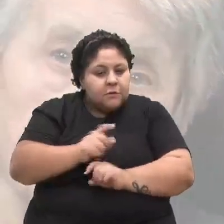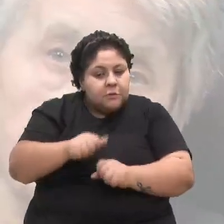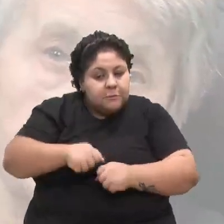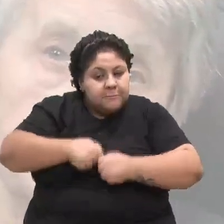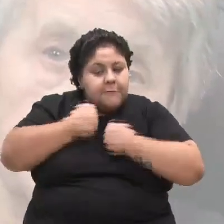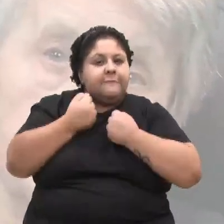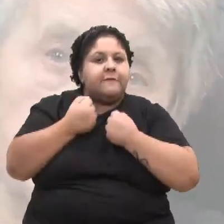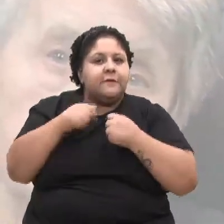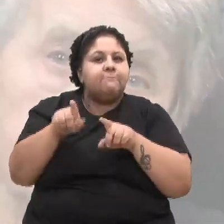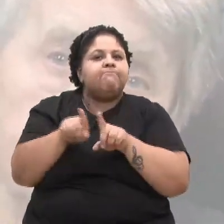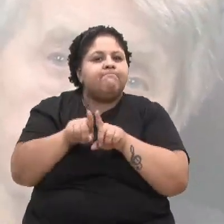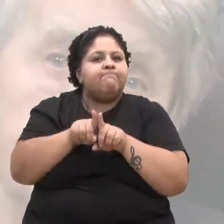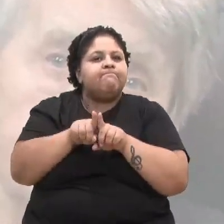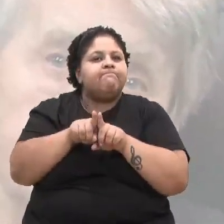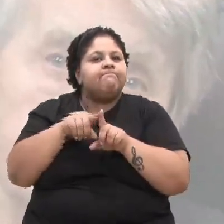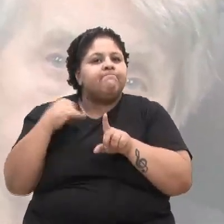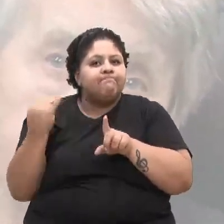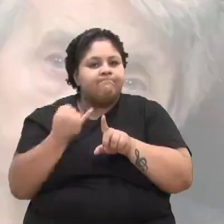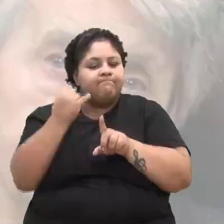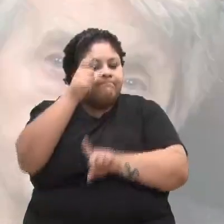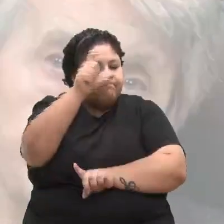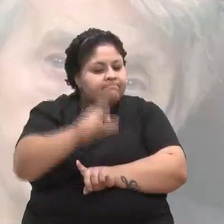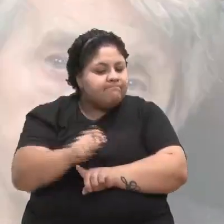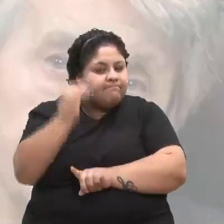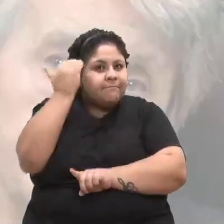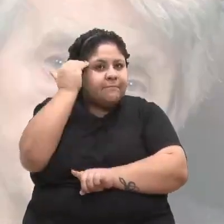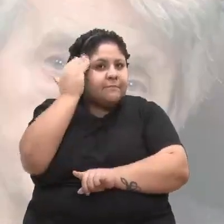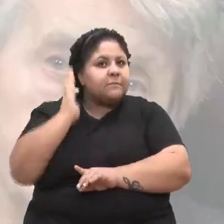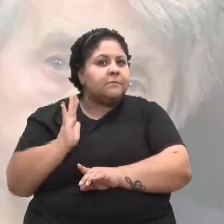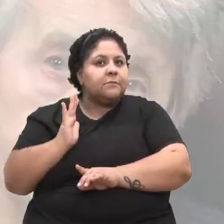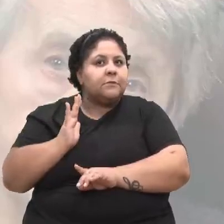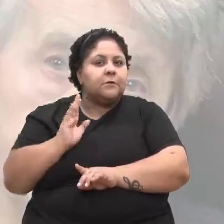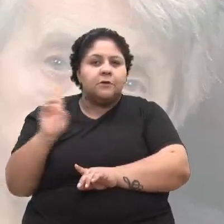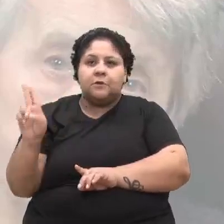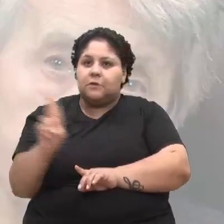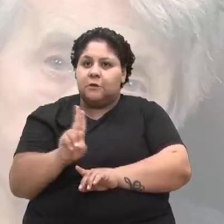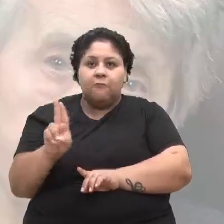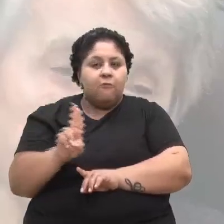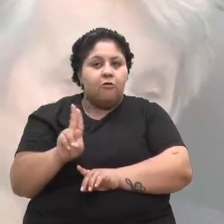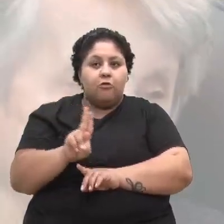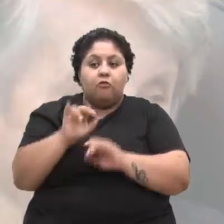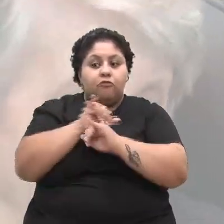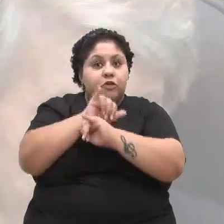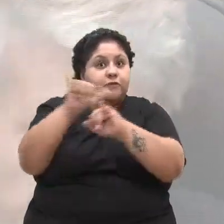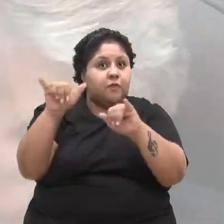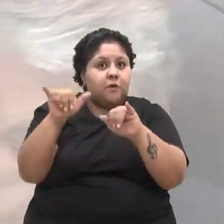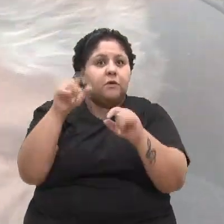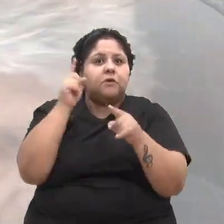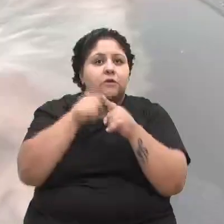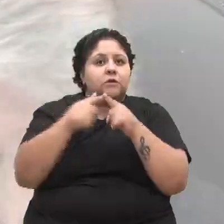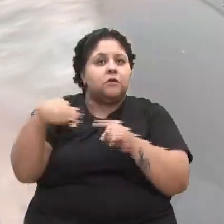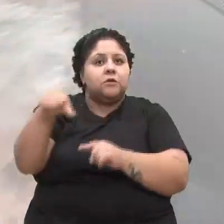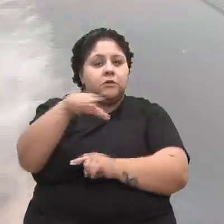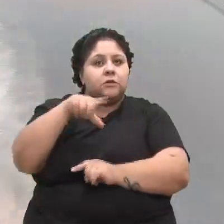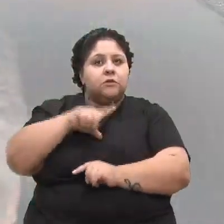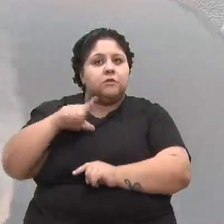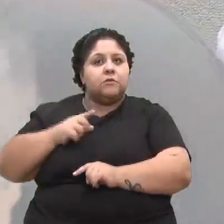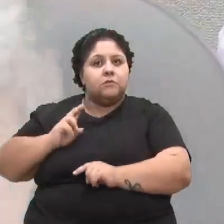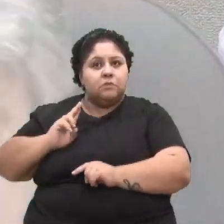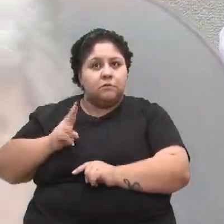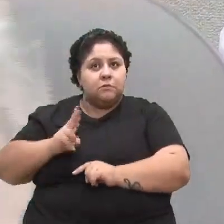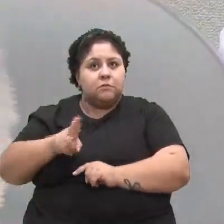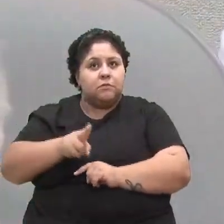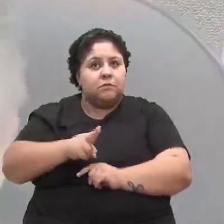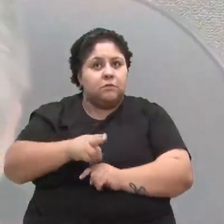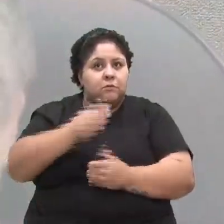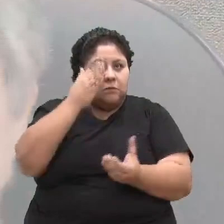contraditório. Então é importante as pessoas entenderem que estes nomes não foram colocados porque nós temos que seguir um rito